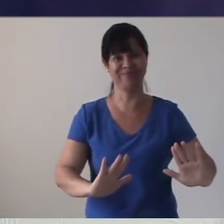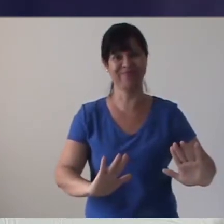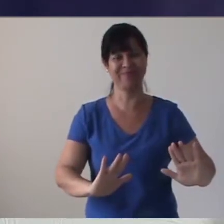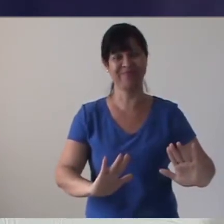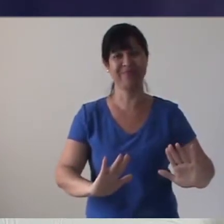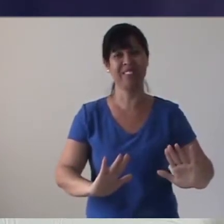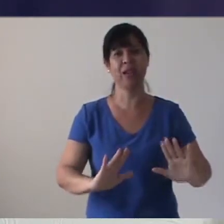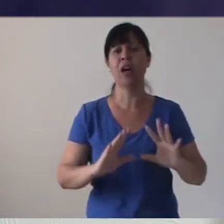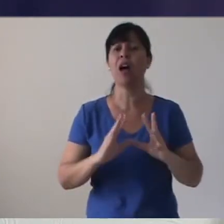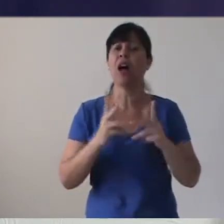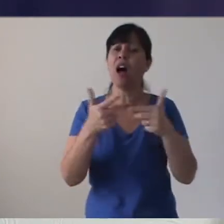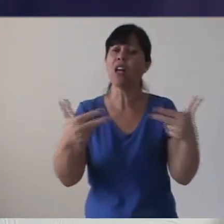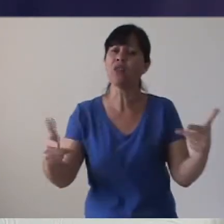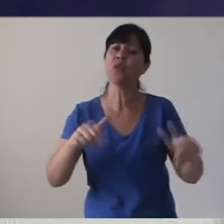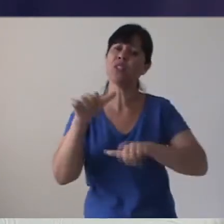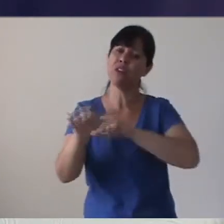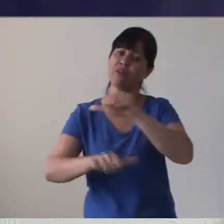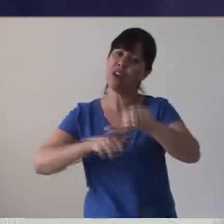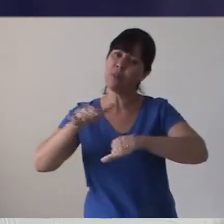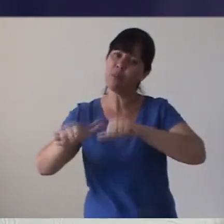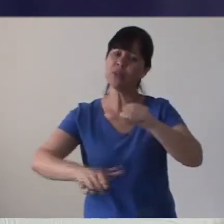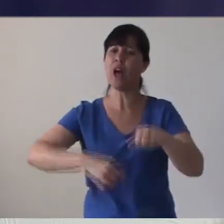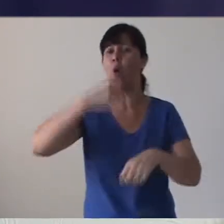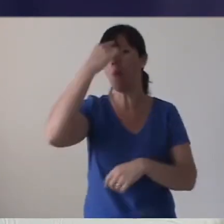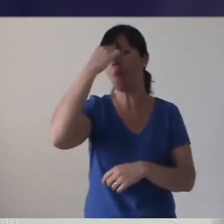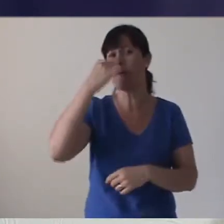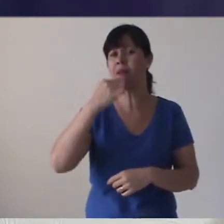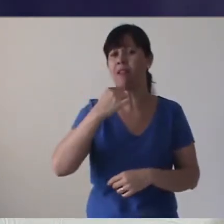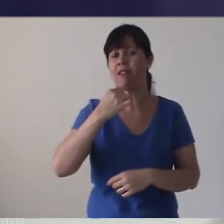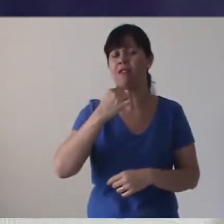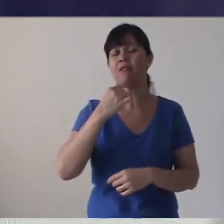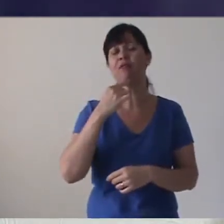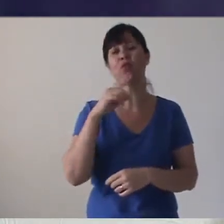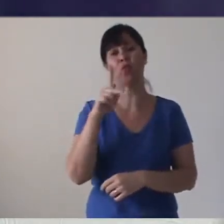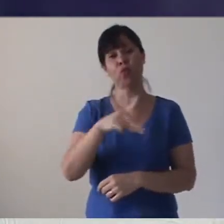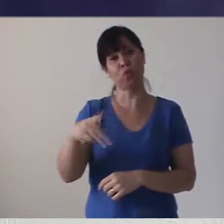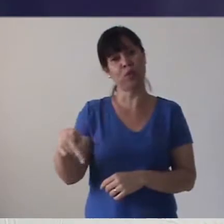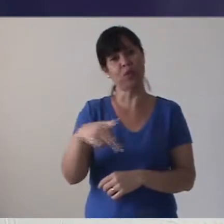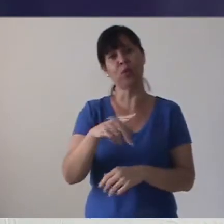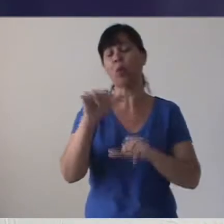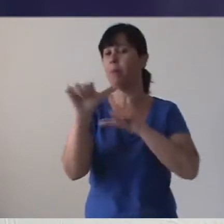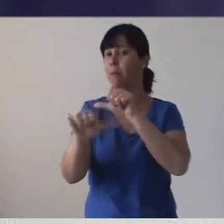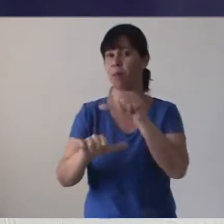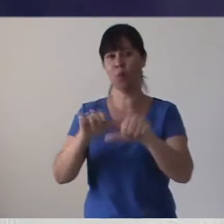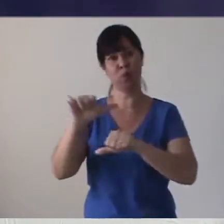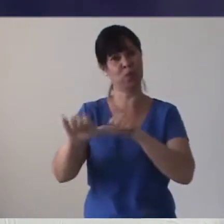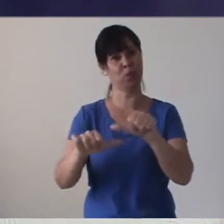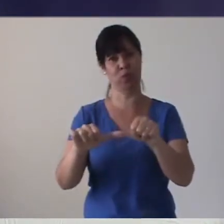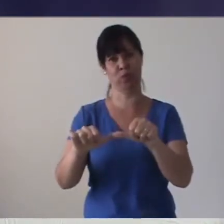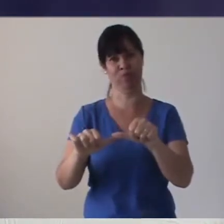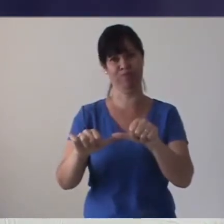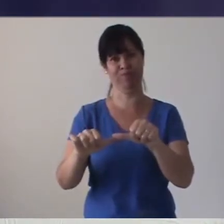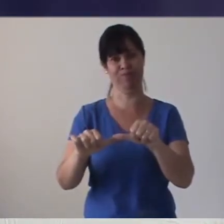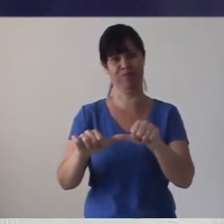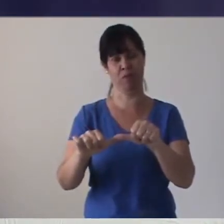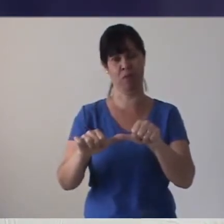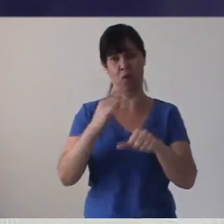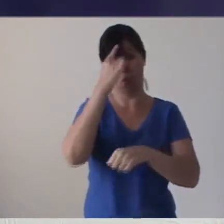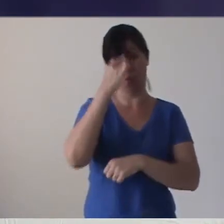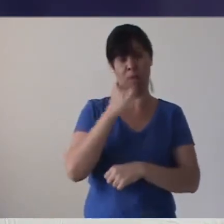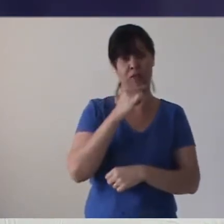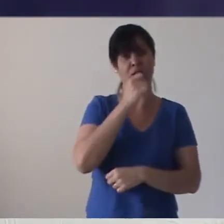mudar. O perfil do profissional da educação mudou. Aquele outro não vai mais ser